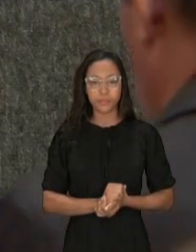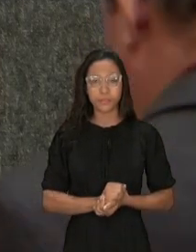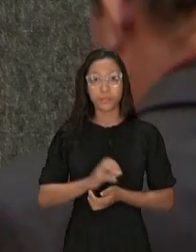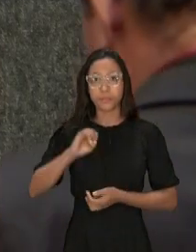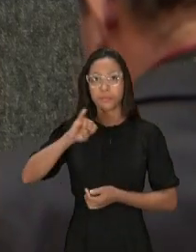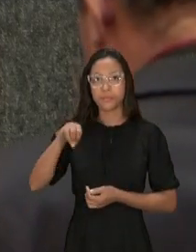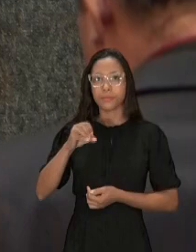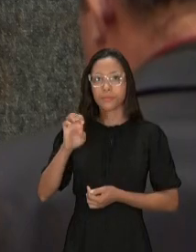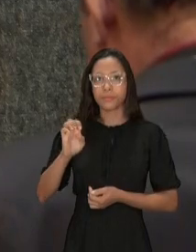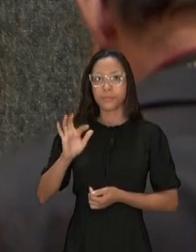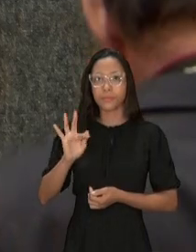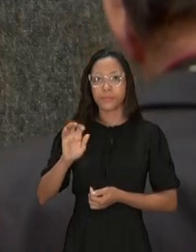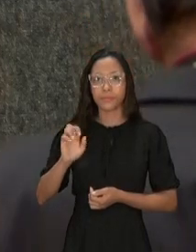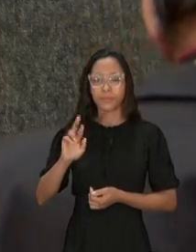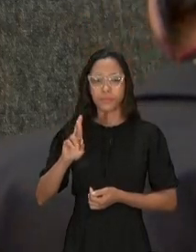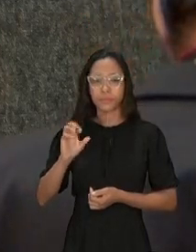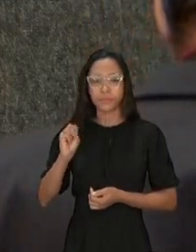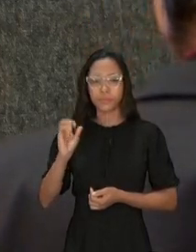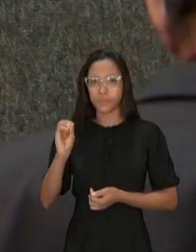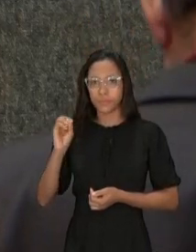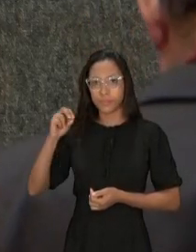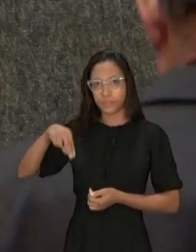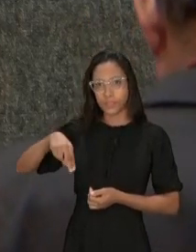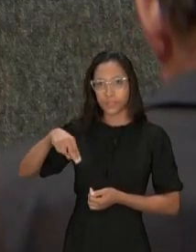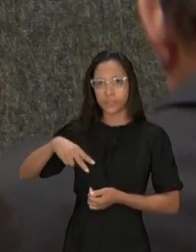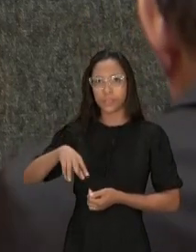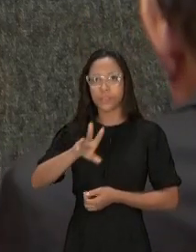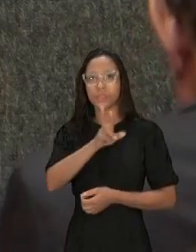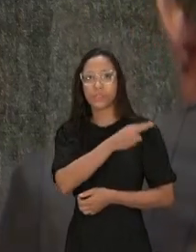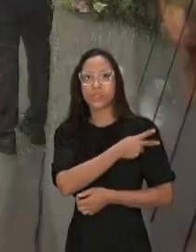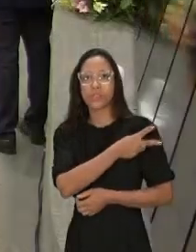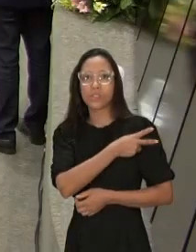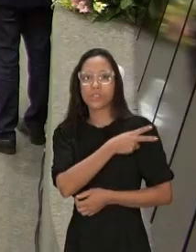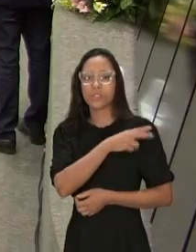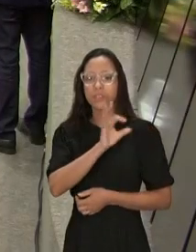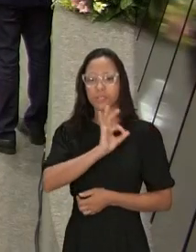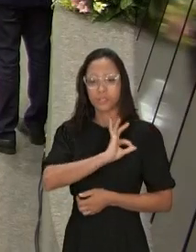Jefferson Dias Chaves, delegado de polícia.